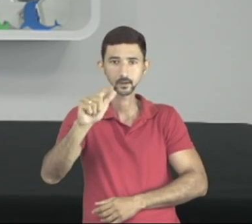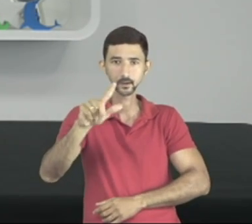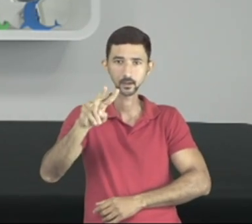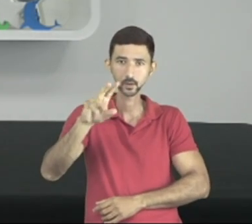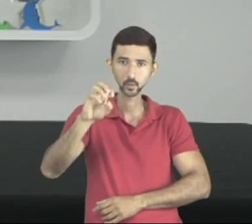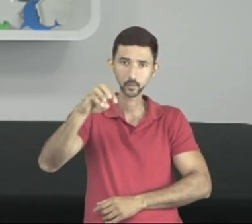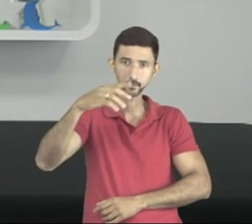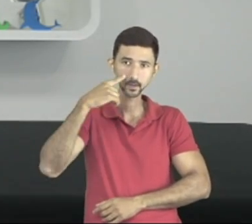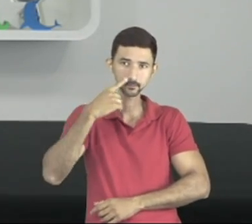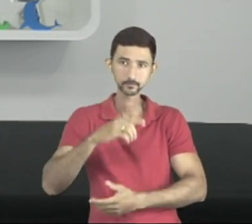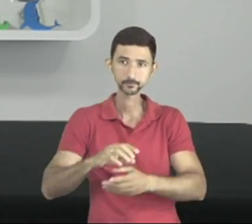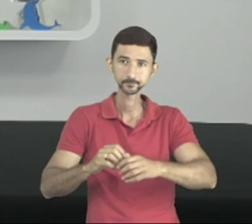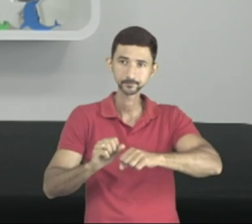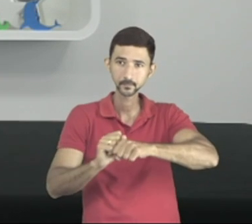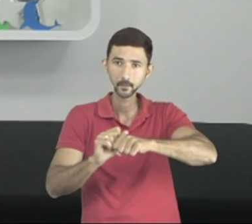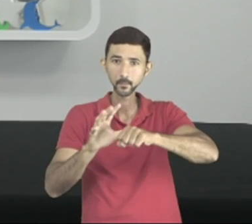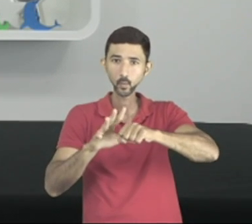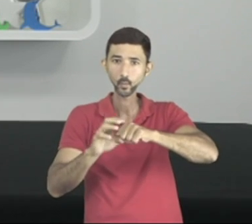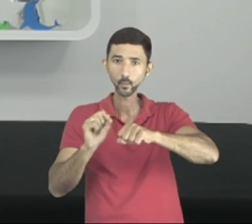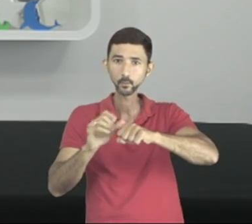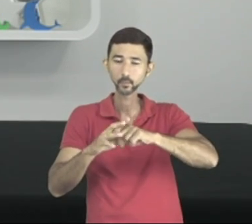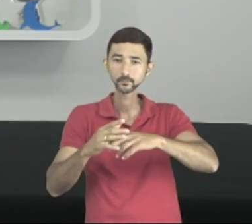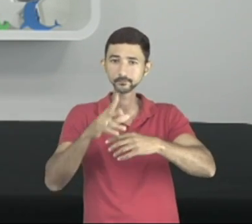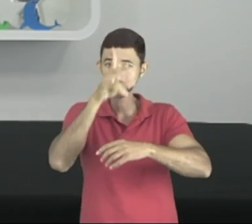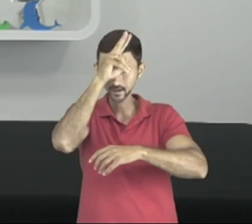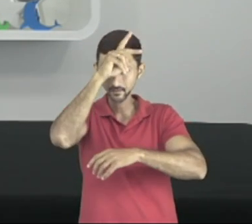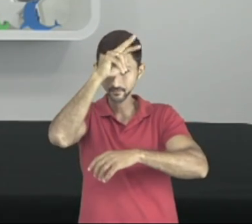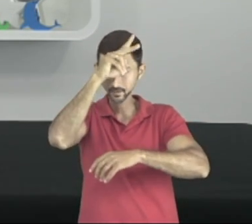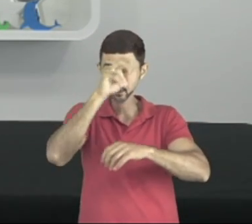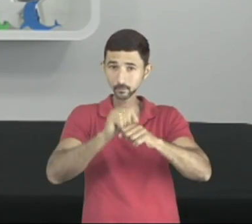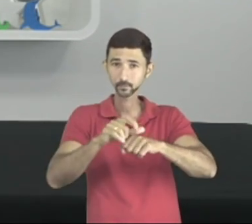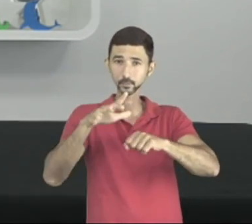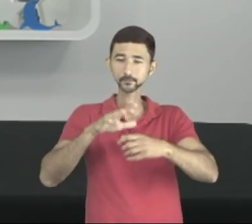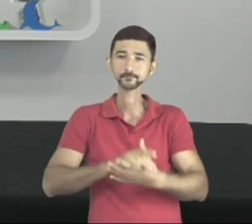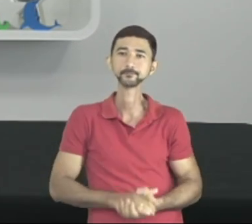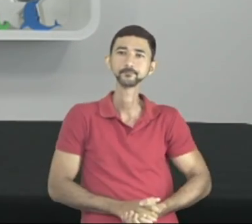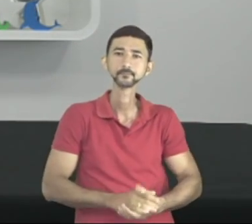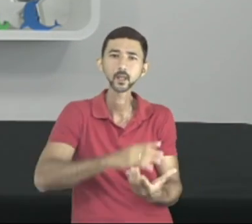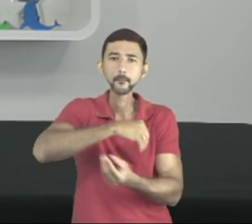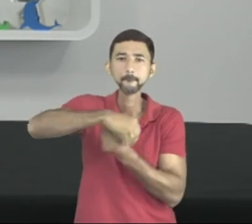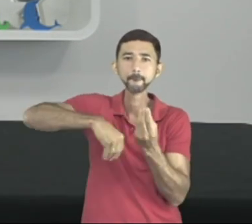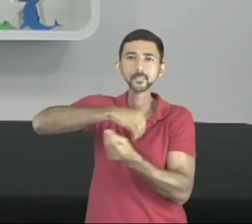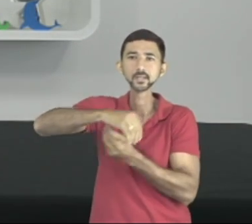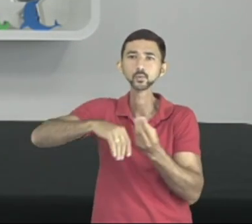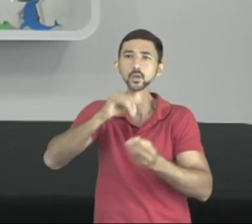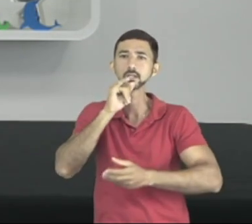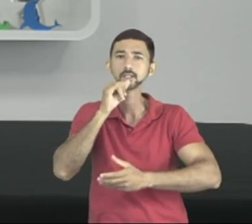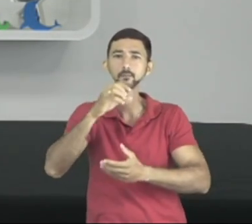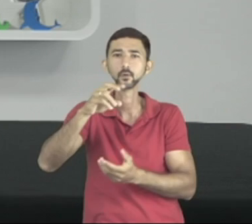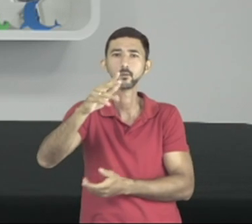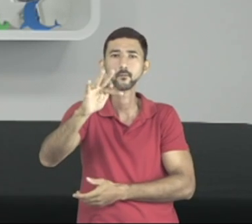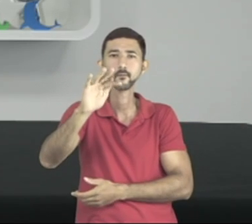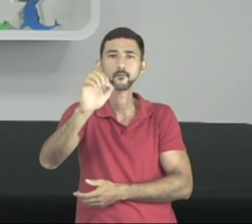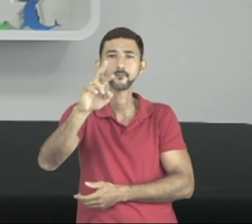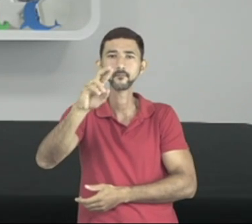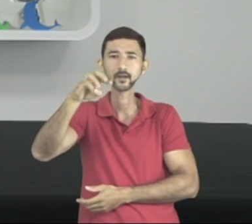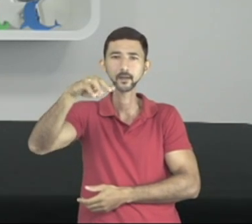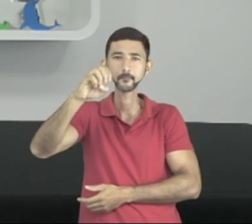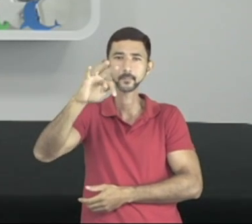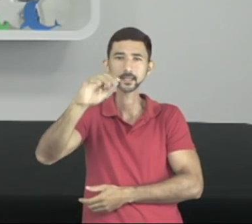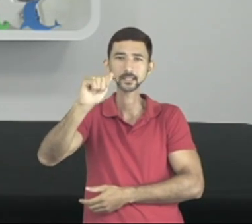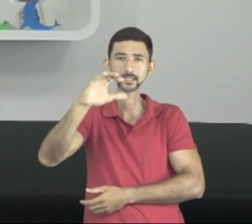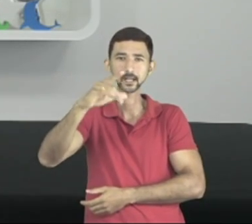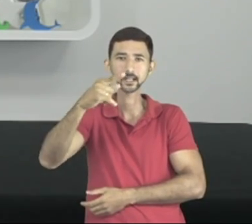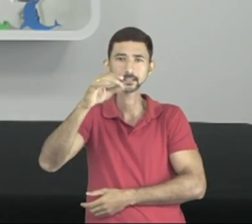slide, ainda não vamos para lá olhar. Tá? A fermentação, a transformação da uva, do suco